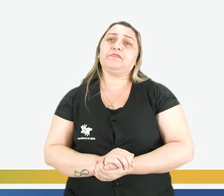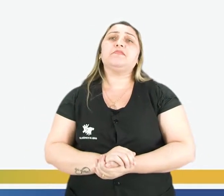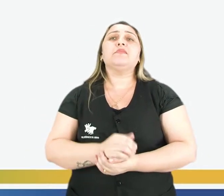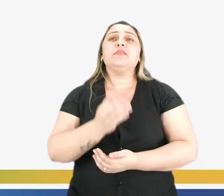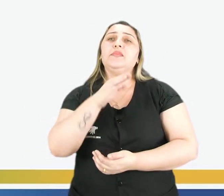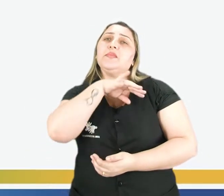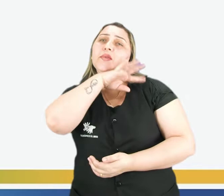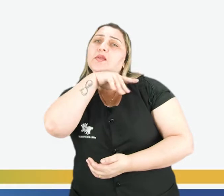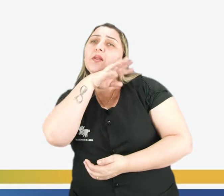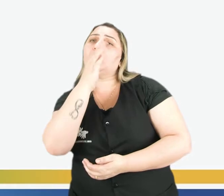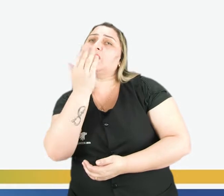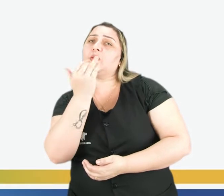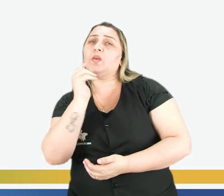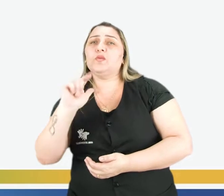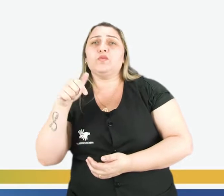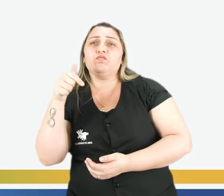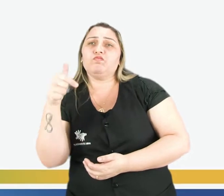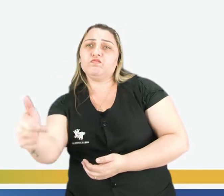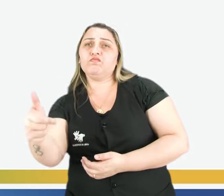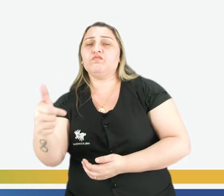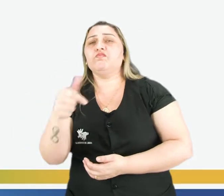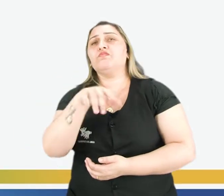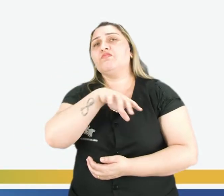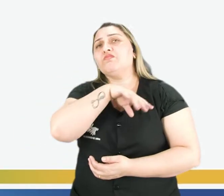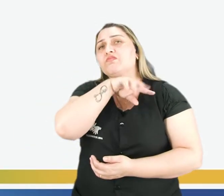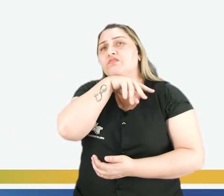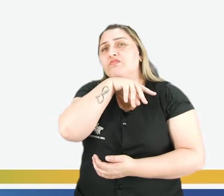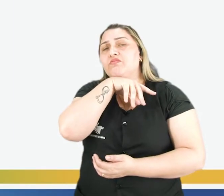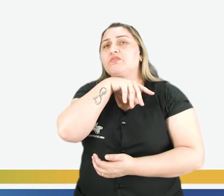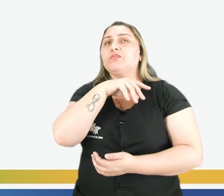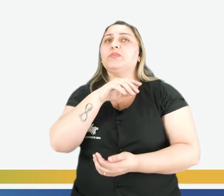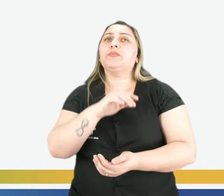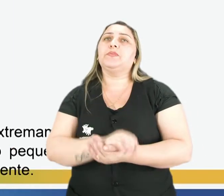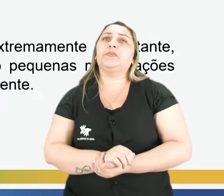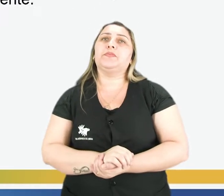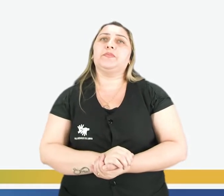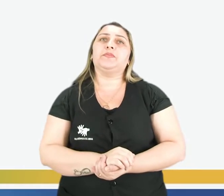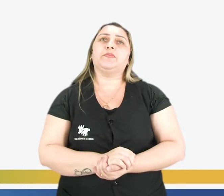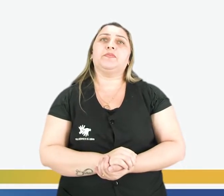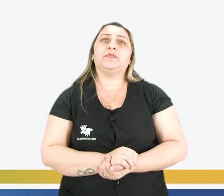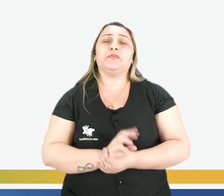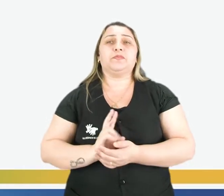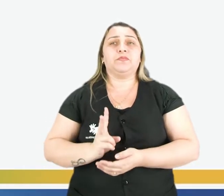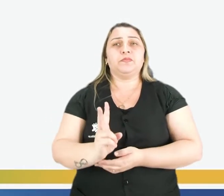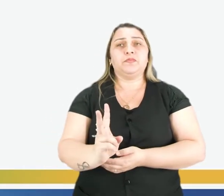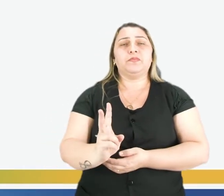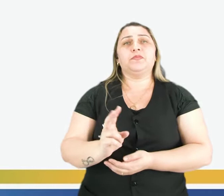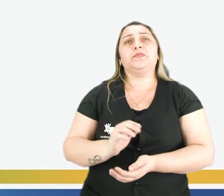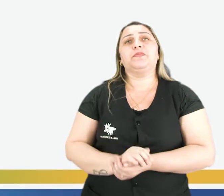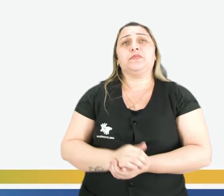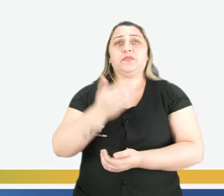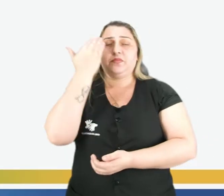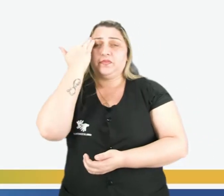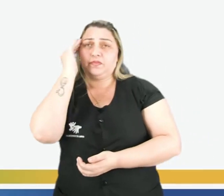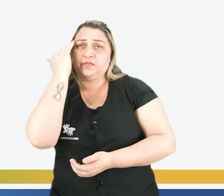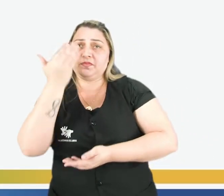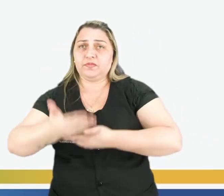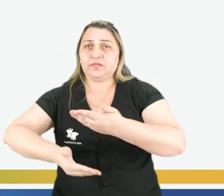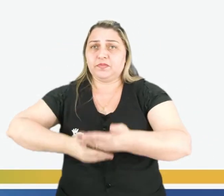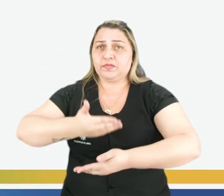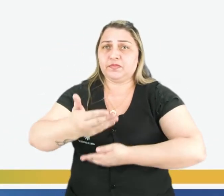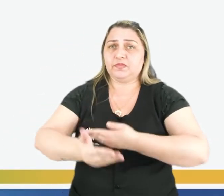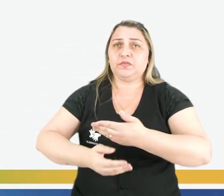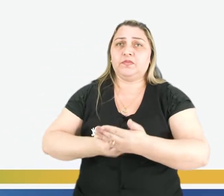se alimentando de outro, tá bom? Vamos lá. Entender as relações